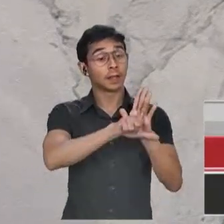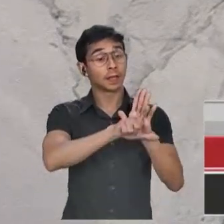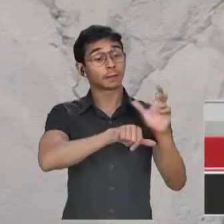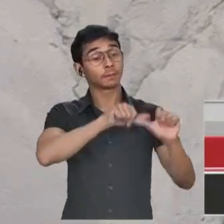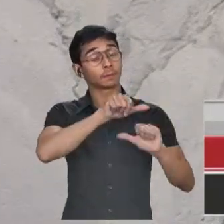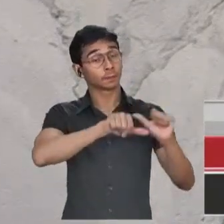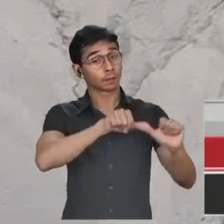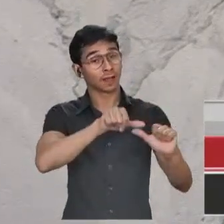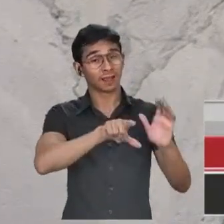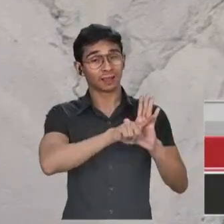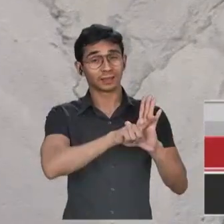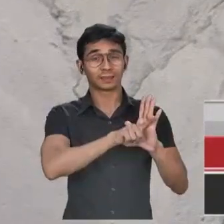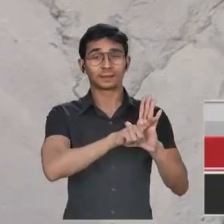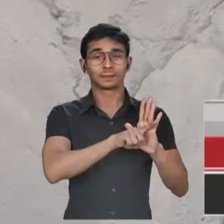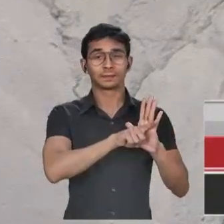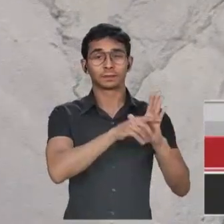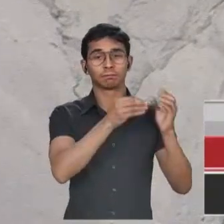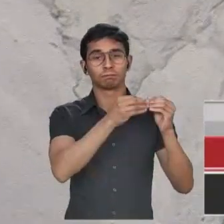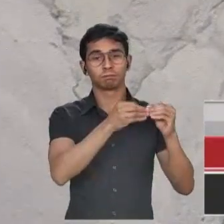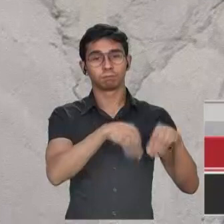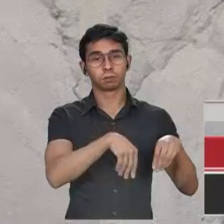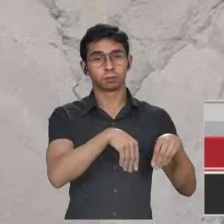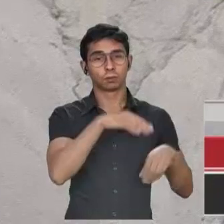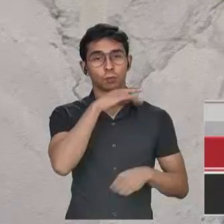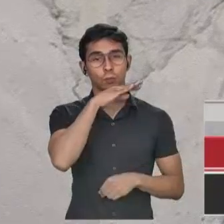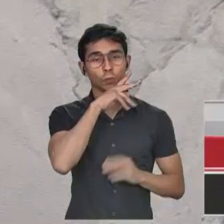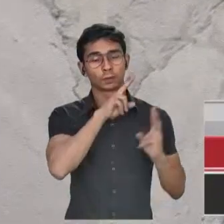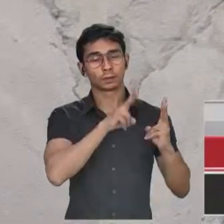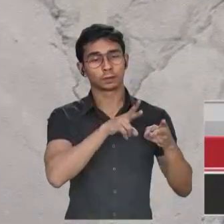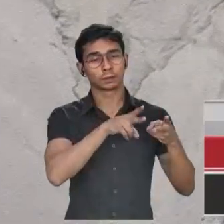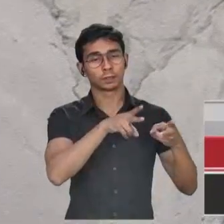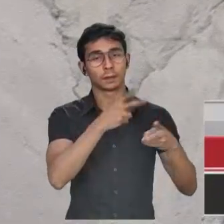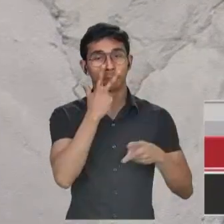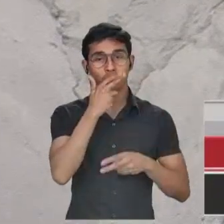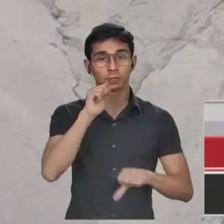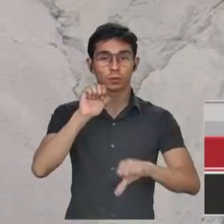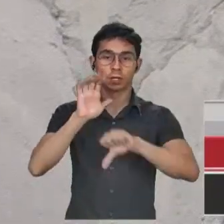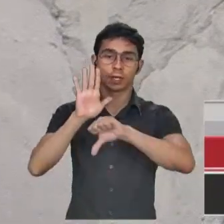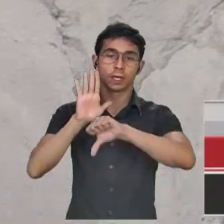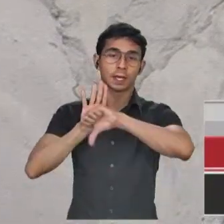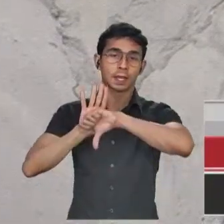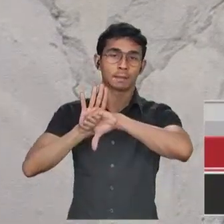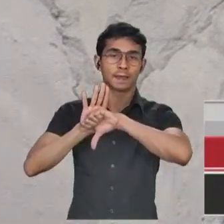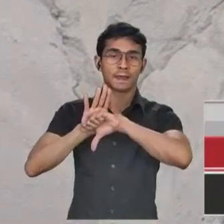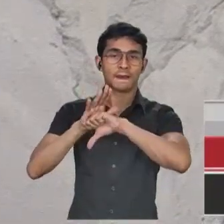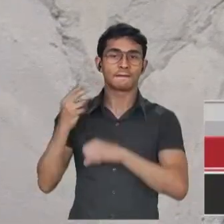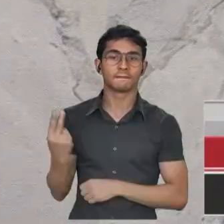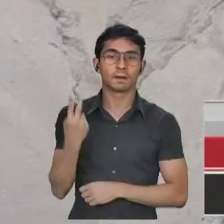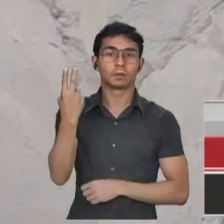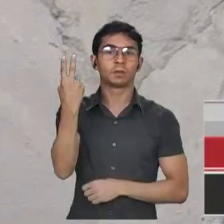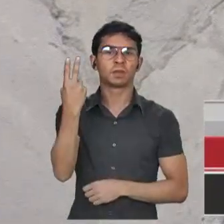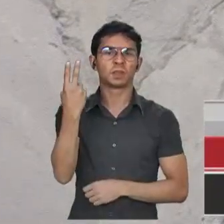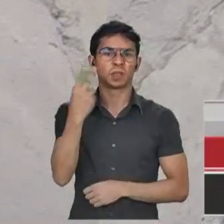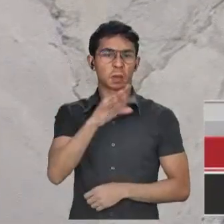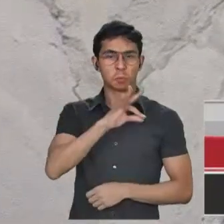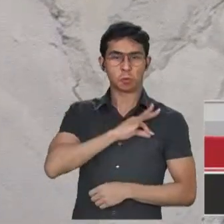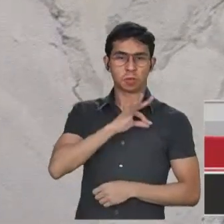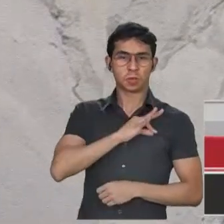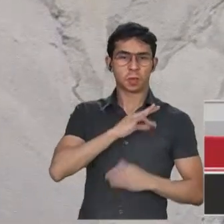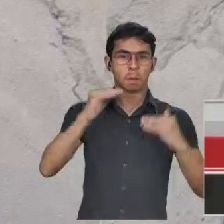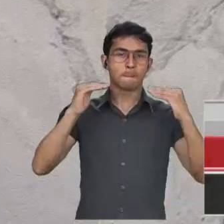tacanha que continua valorizando o crime e colocando a polícia de joelhos